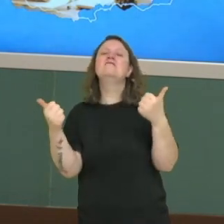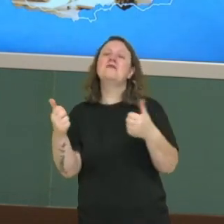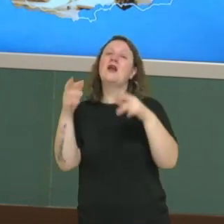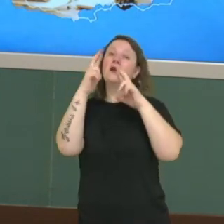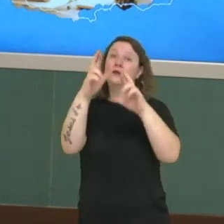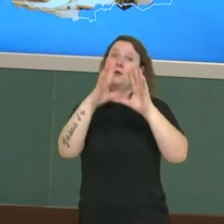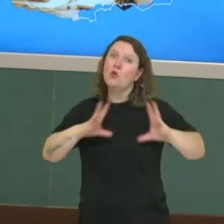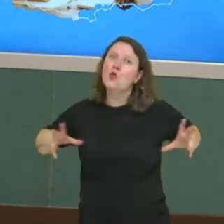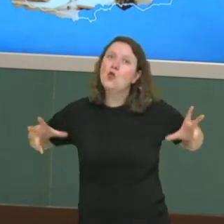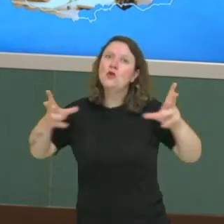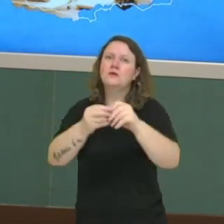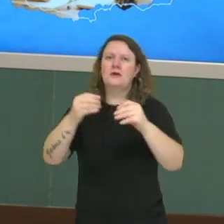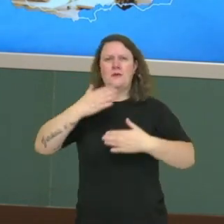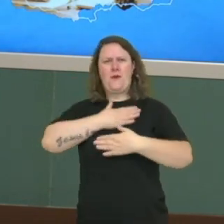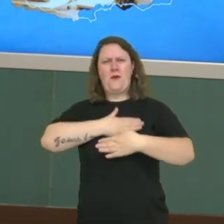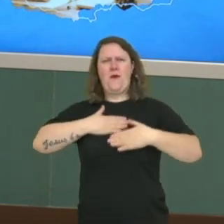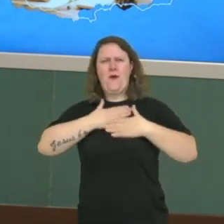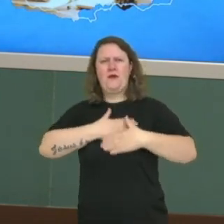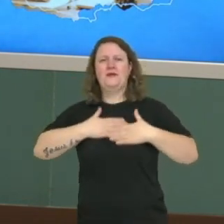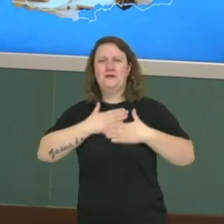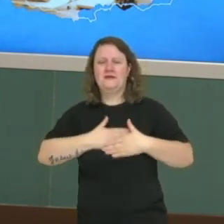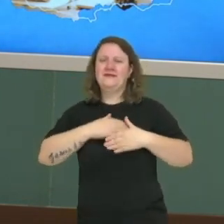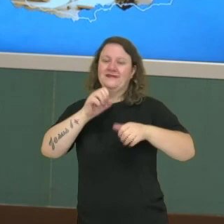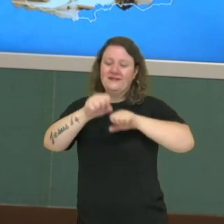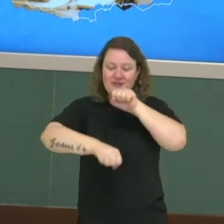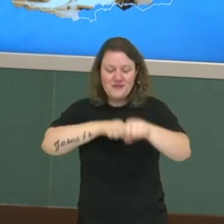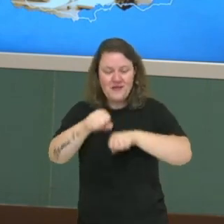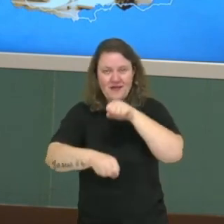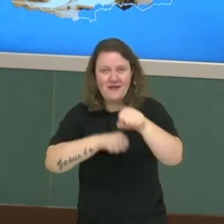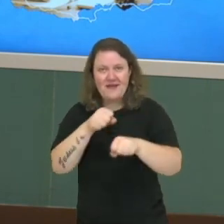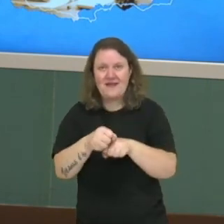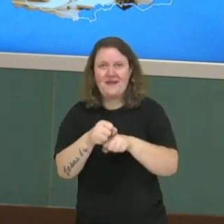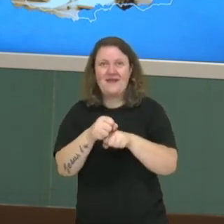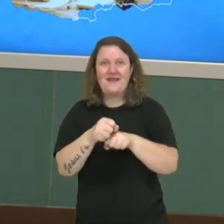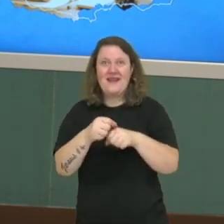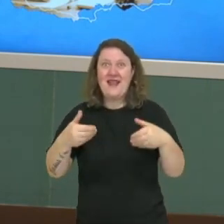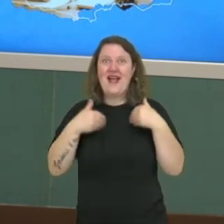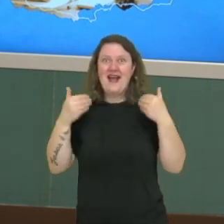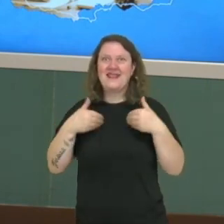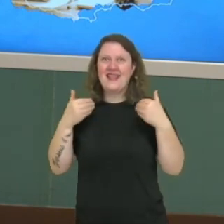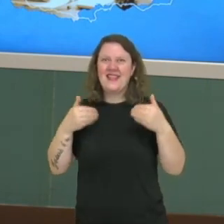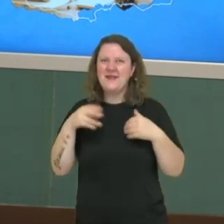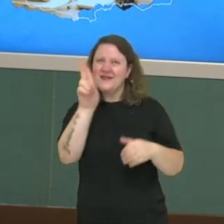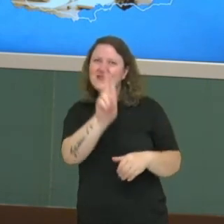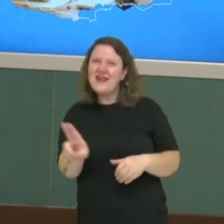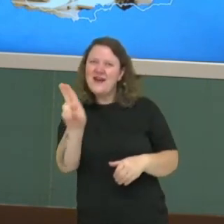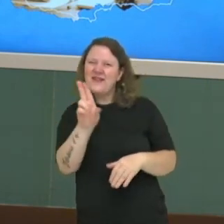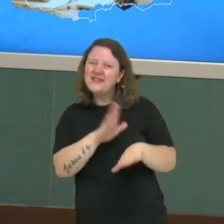gostado aí da nossa aula sobre o ciclismo e fiquem animados para usar